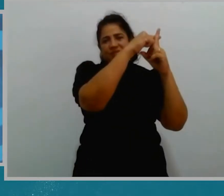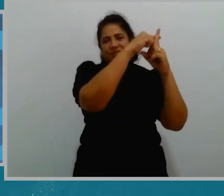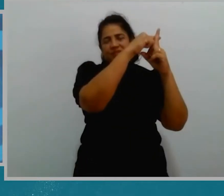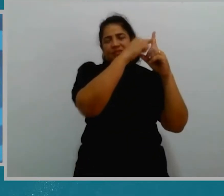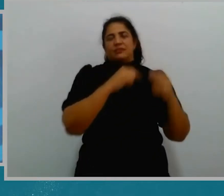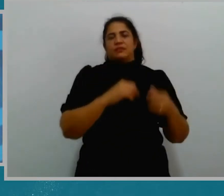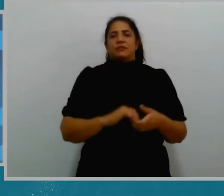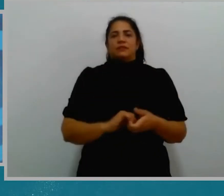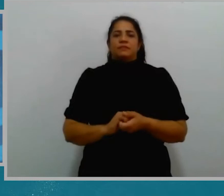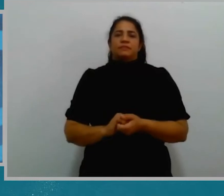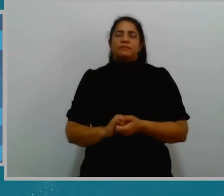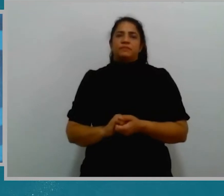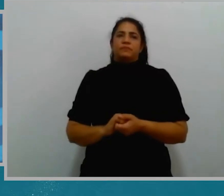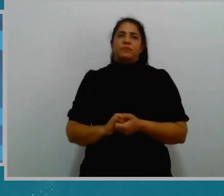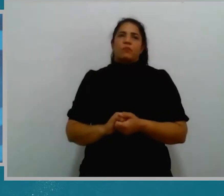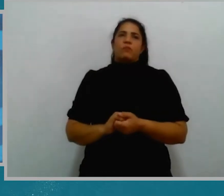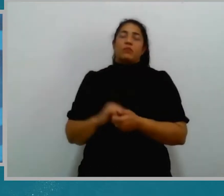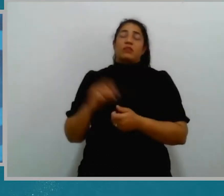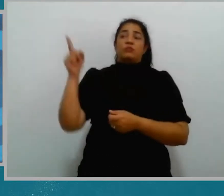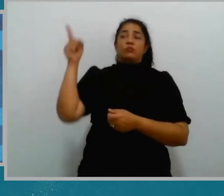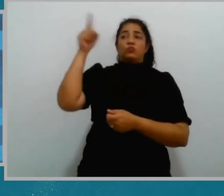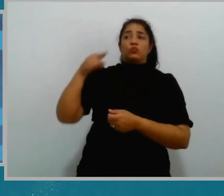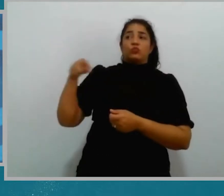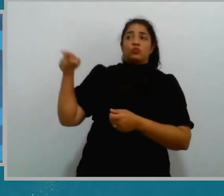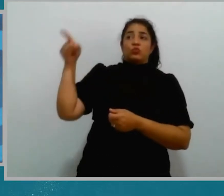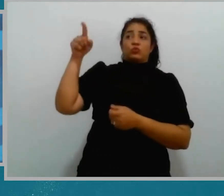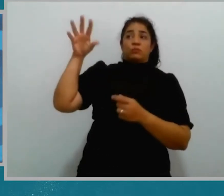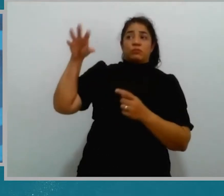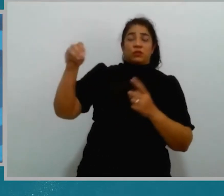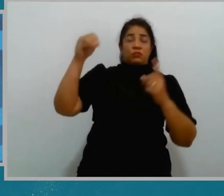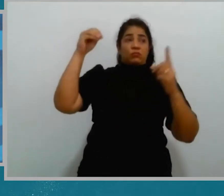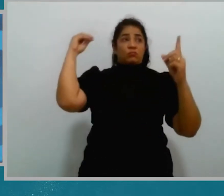círculo. Ele levou para a cruz, e na cruz